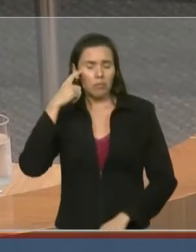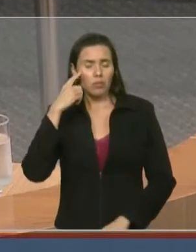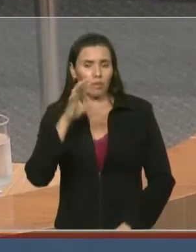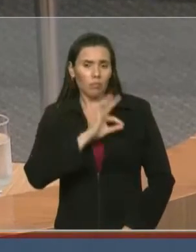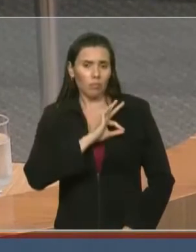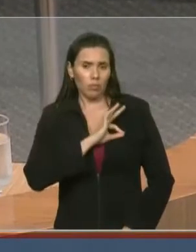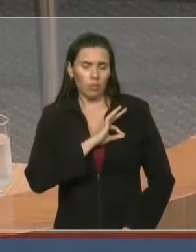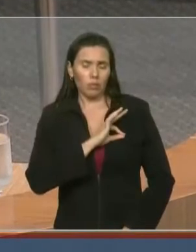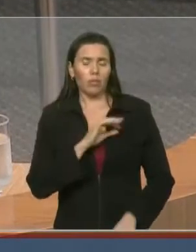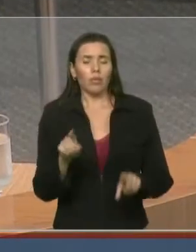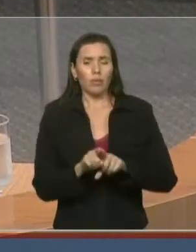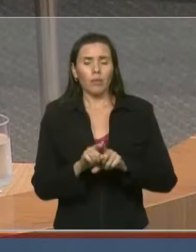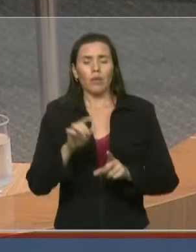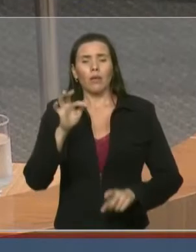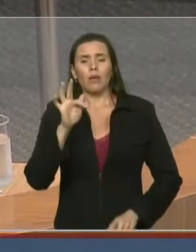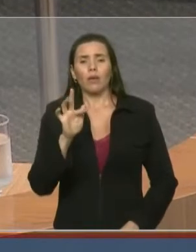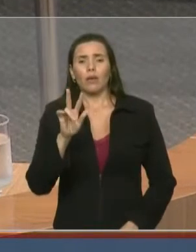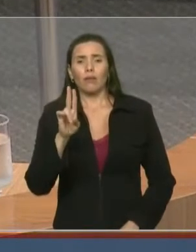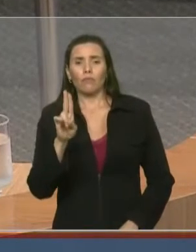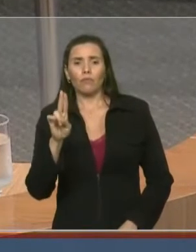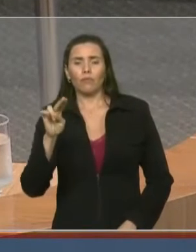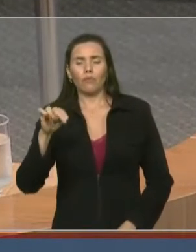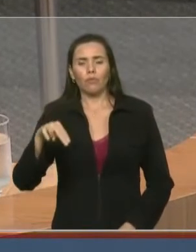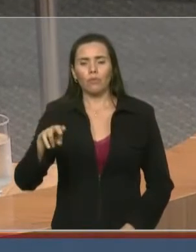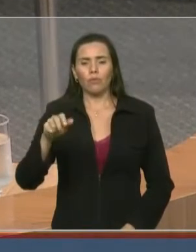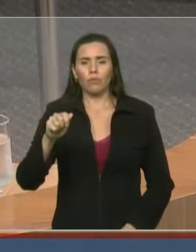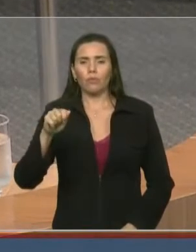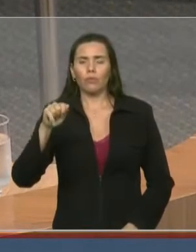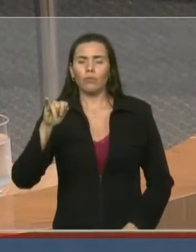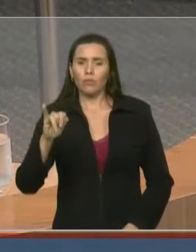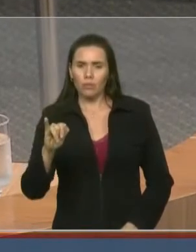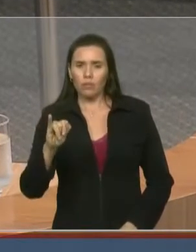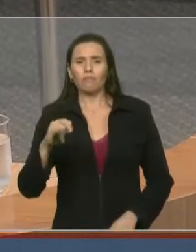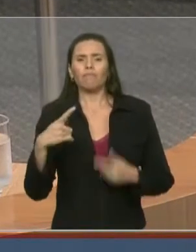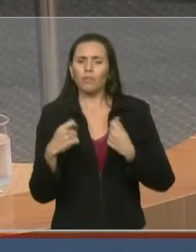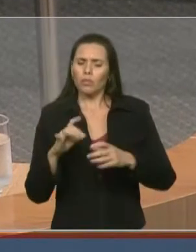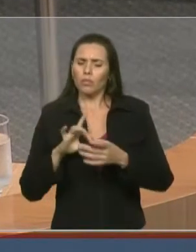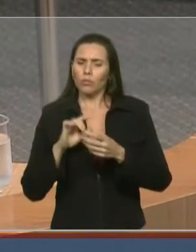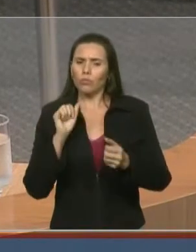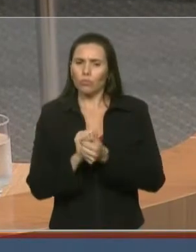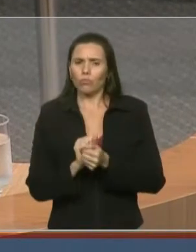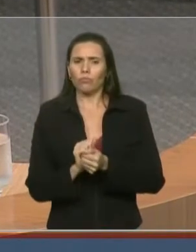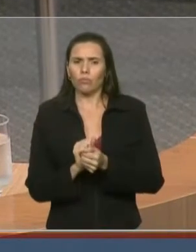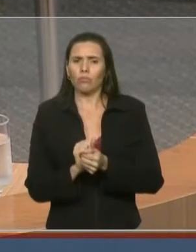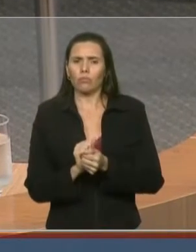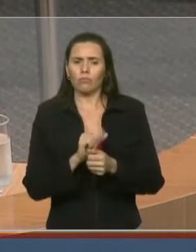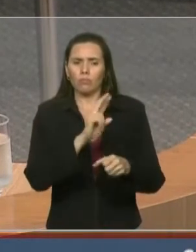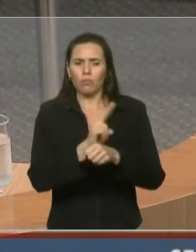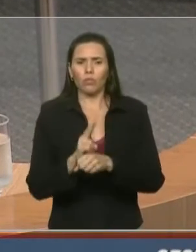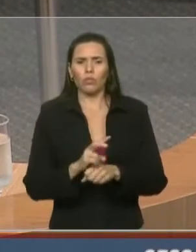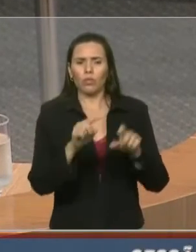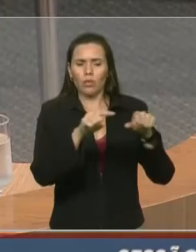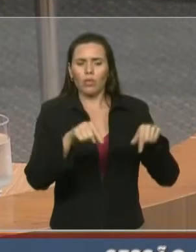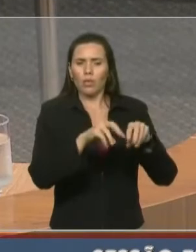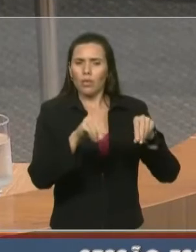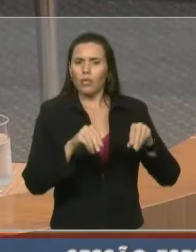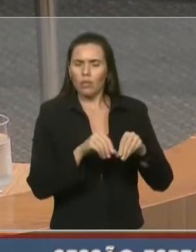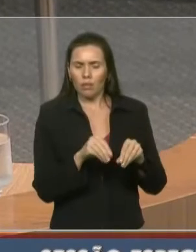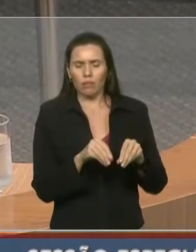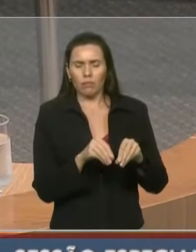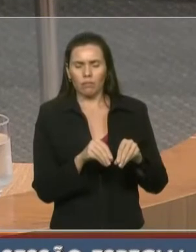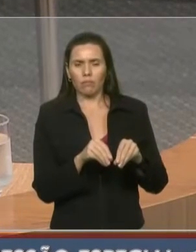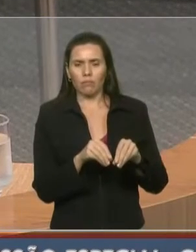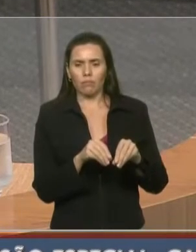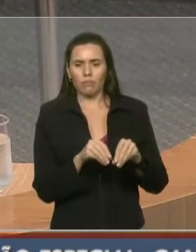da FUNAI, no território Auá, para proteger o território Auá contra outros interesses. Ao mesmo tempo, essa desigualdade